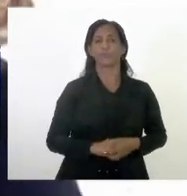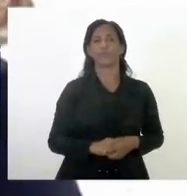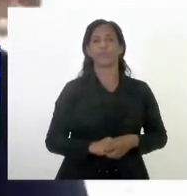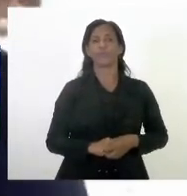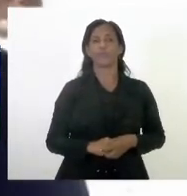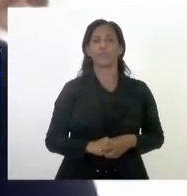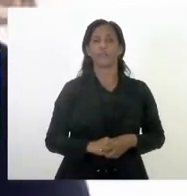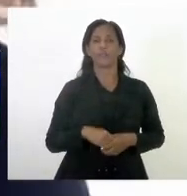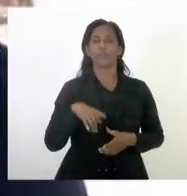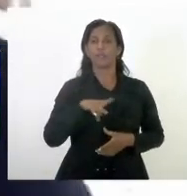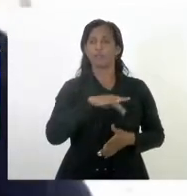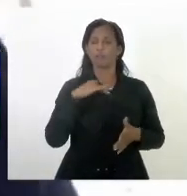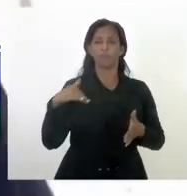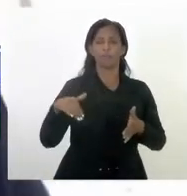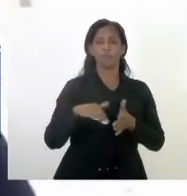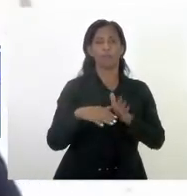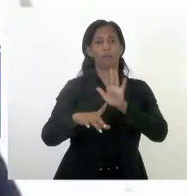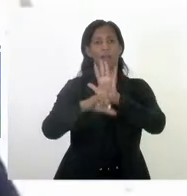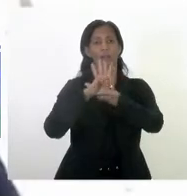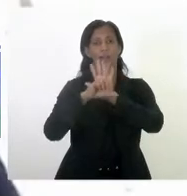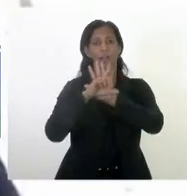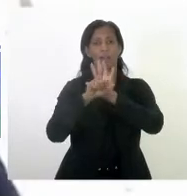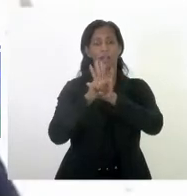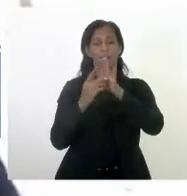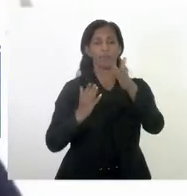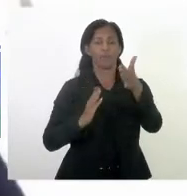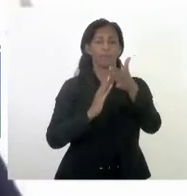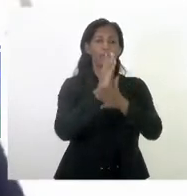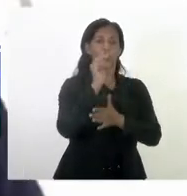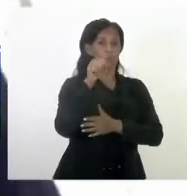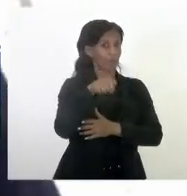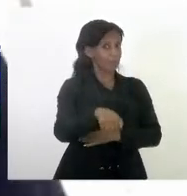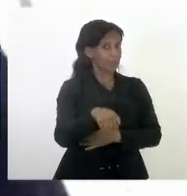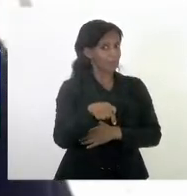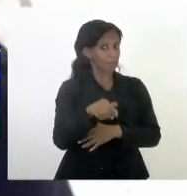na sua plenitude a lei que foi aprovada aqui por